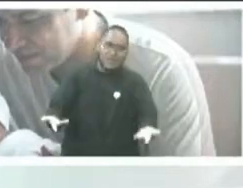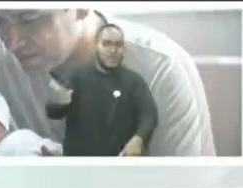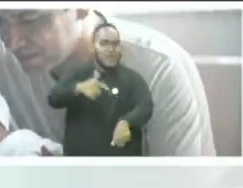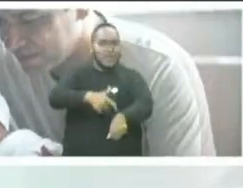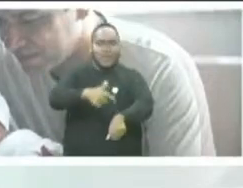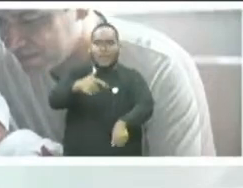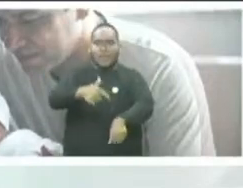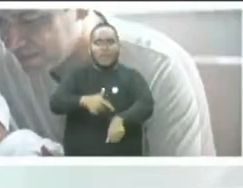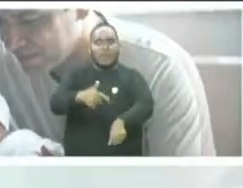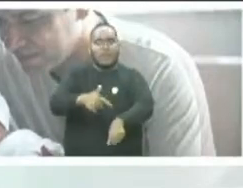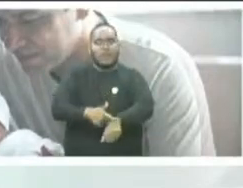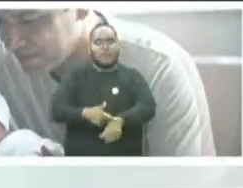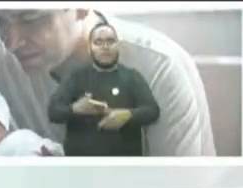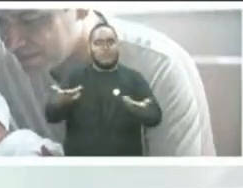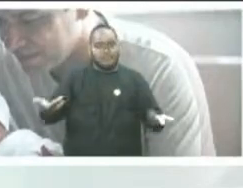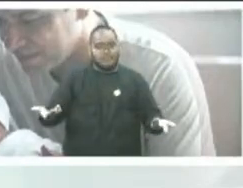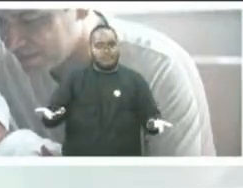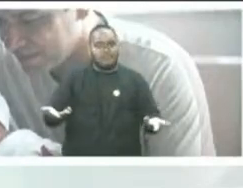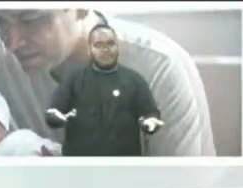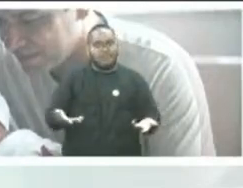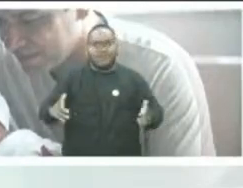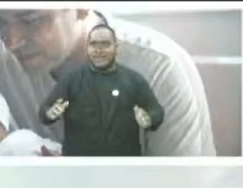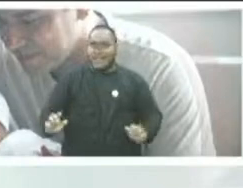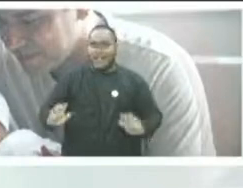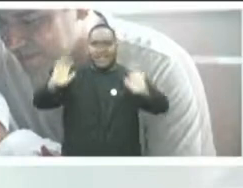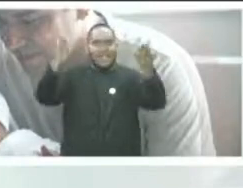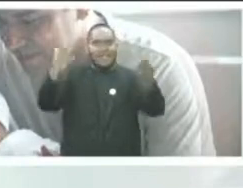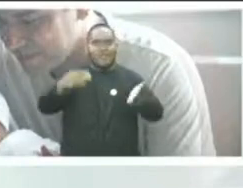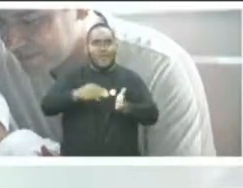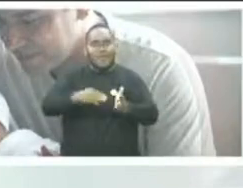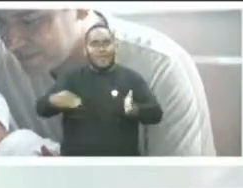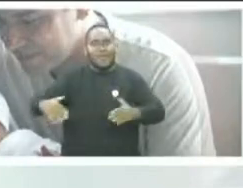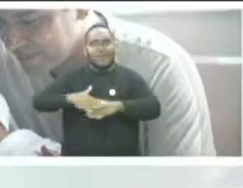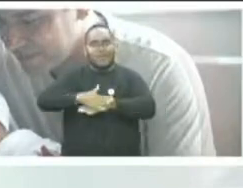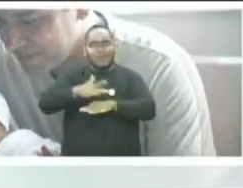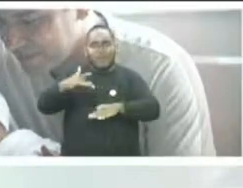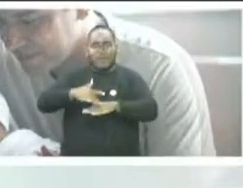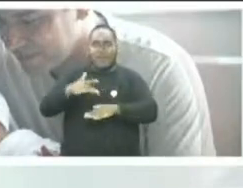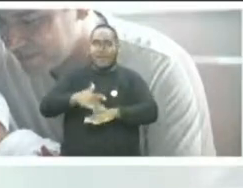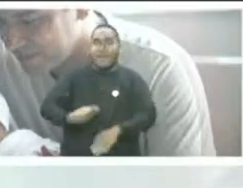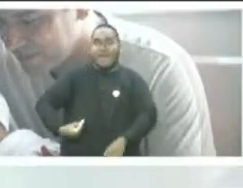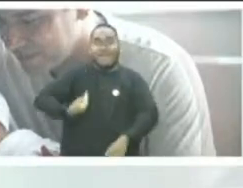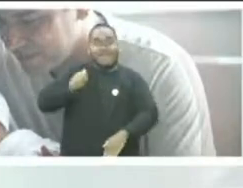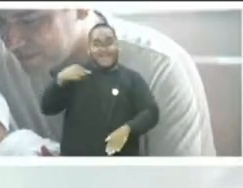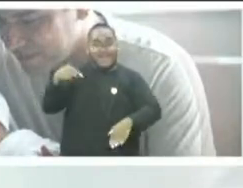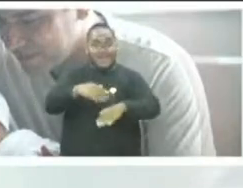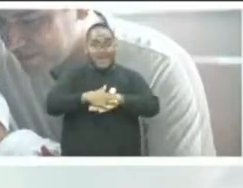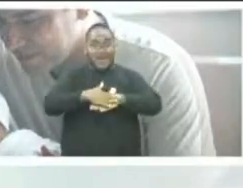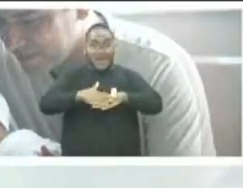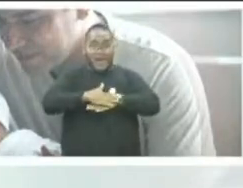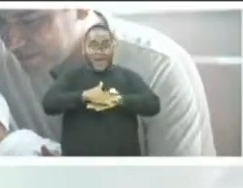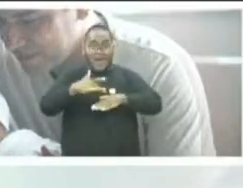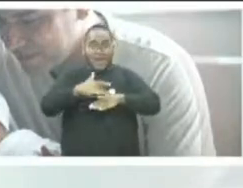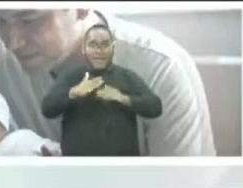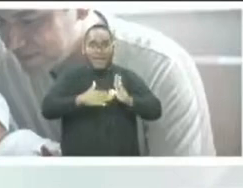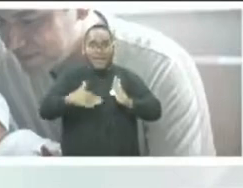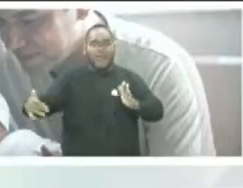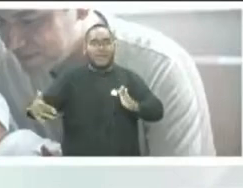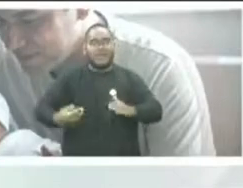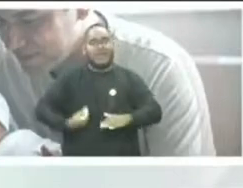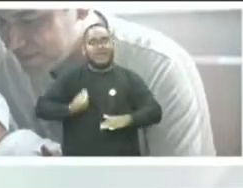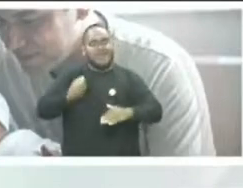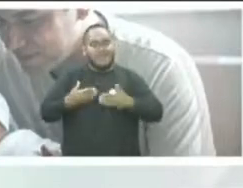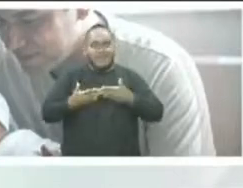fala, celebro o método Canguru, viva o método Canguru, vida longa ao método